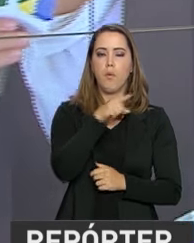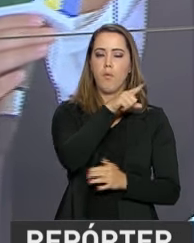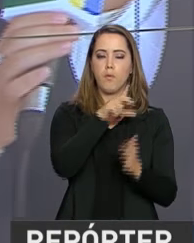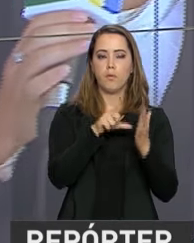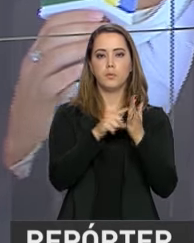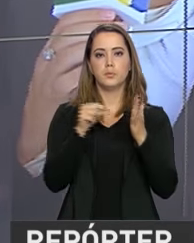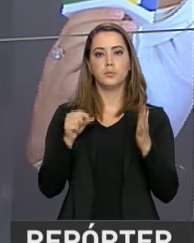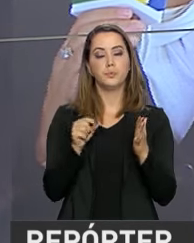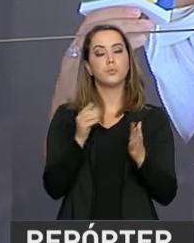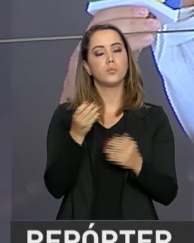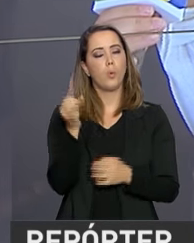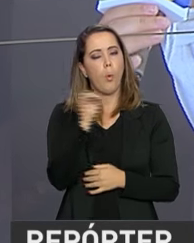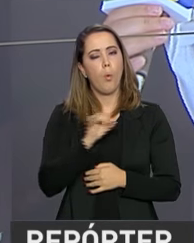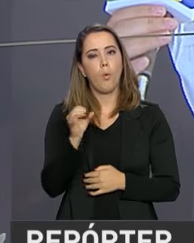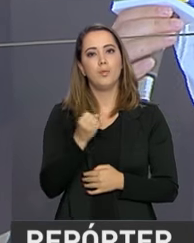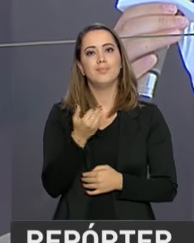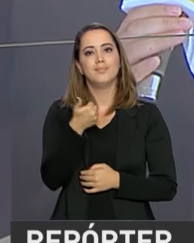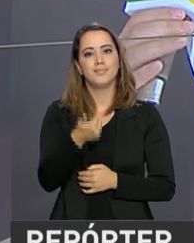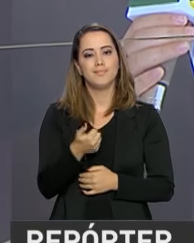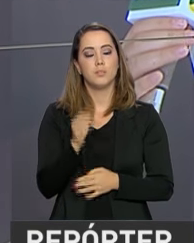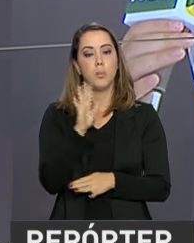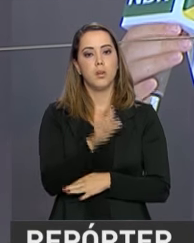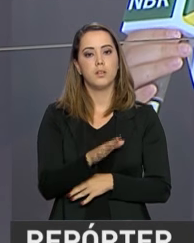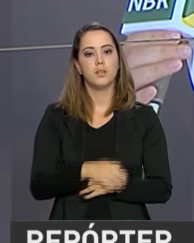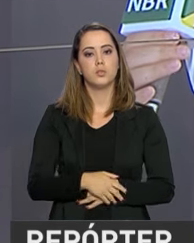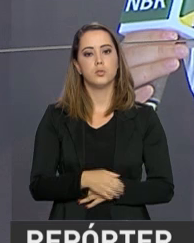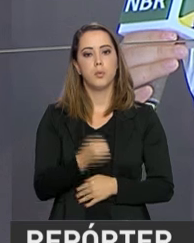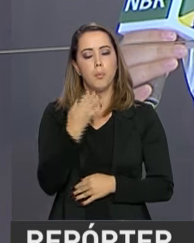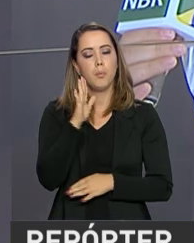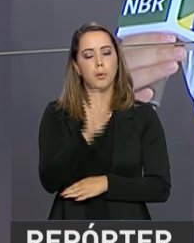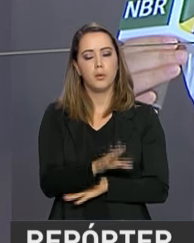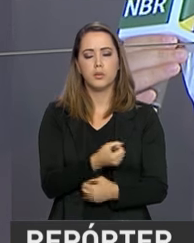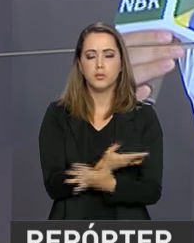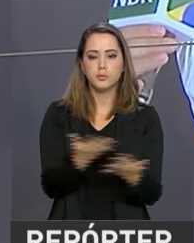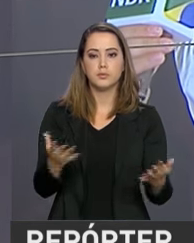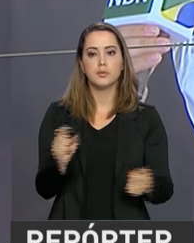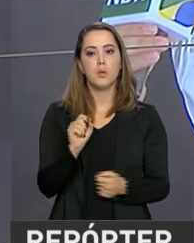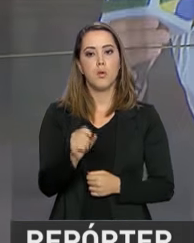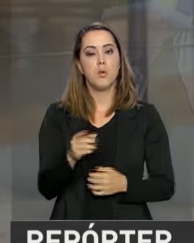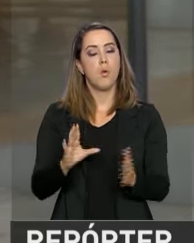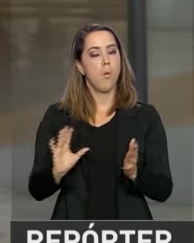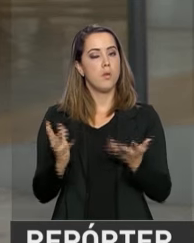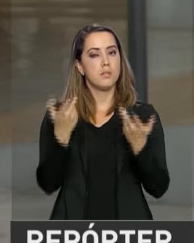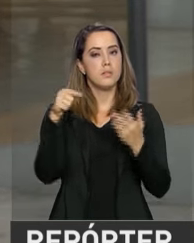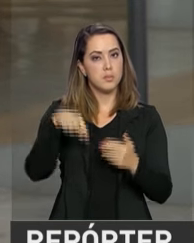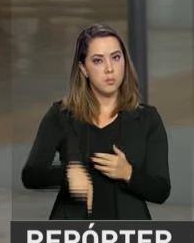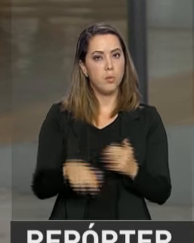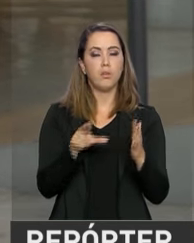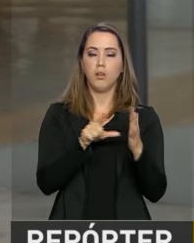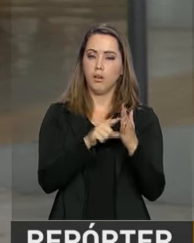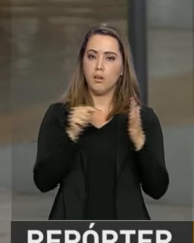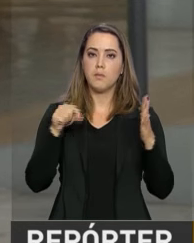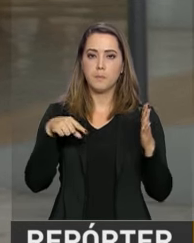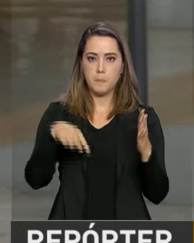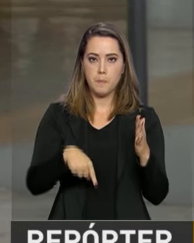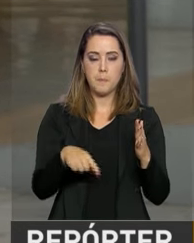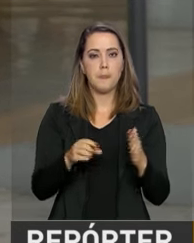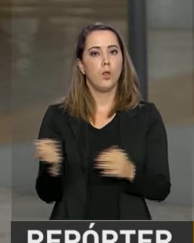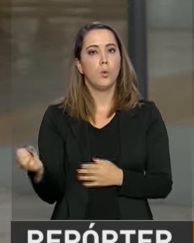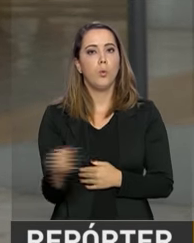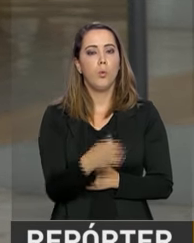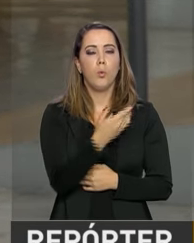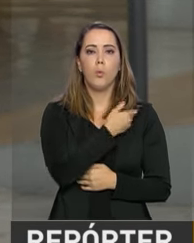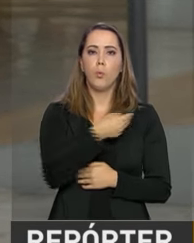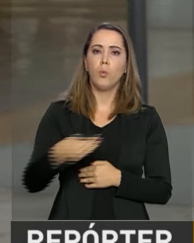do Planalto. Oi, Luana. Boa tarde. Olá, Daniele. Boa tarde. Boa tarde a todos. A cerimônia de posse foi aqui no Palácio do Planalto. O novo